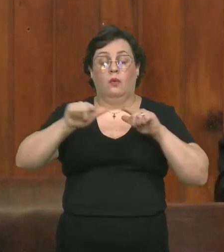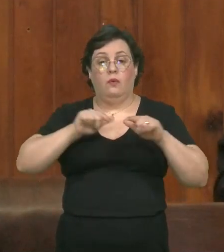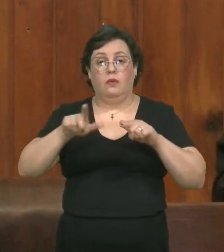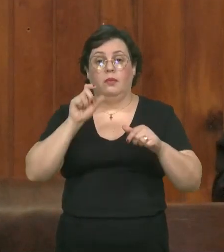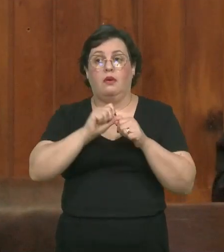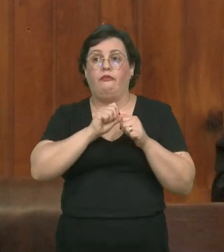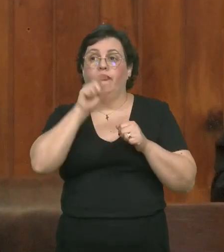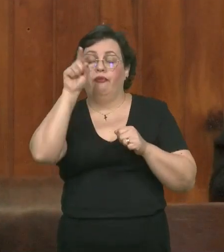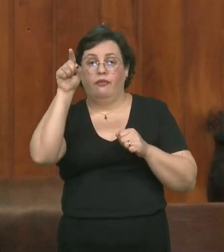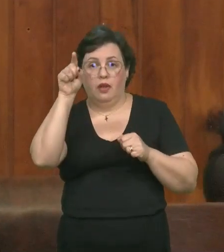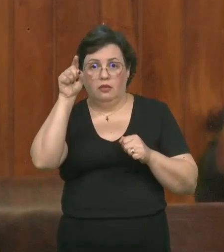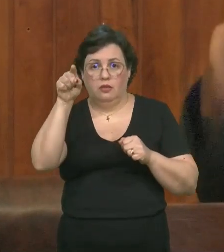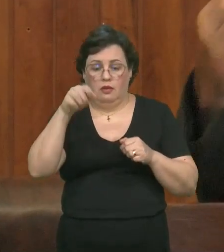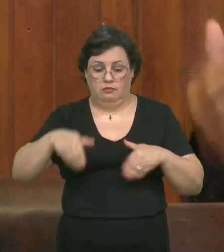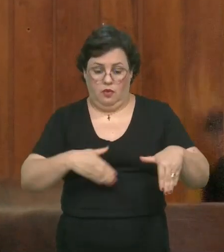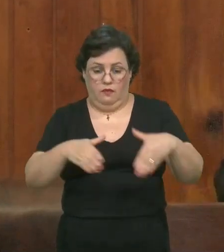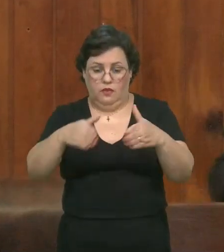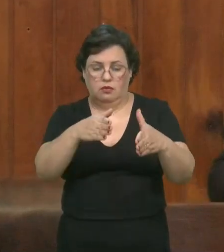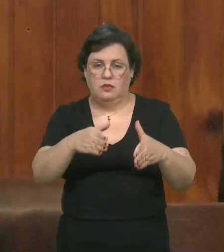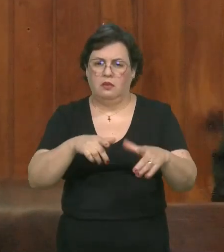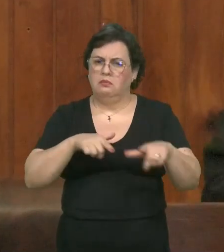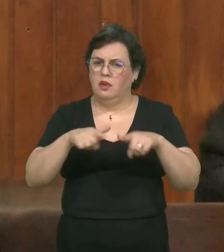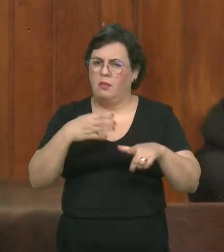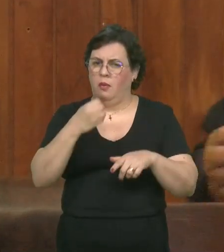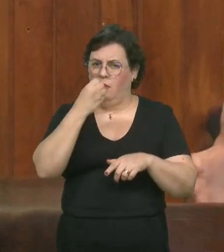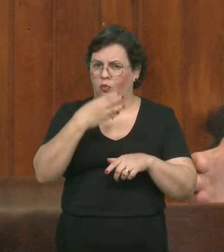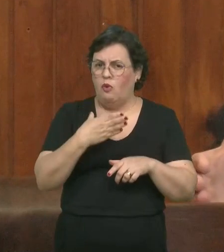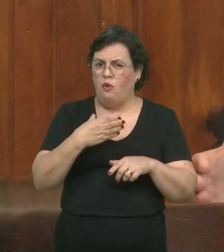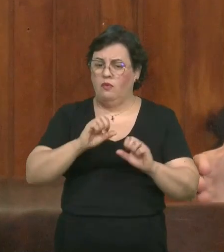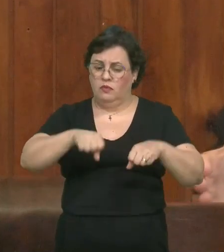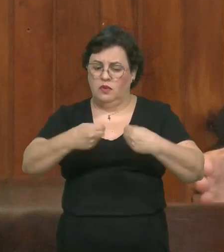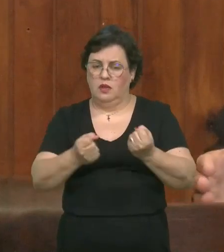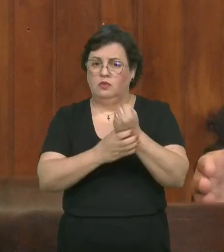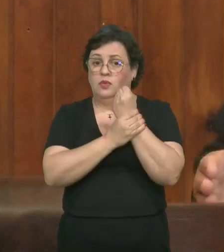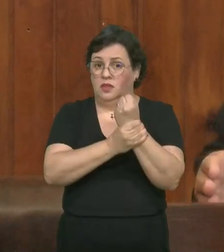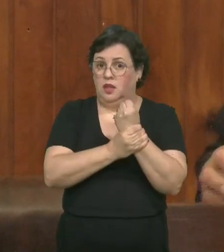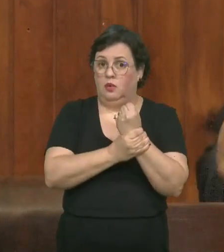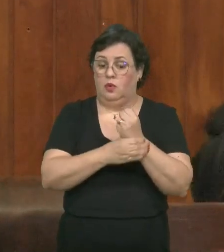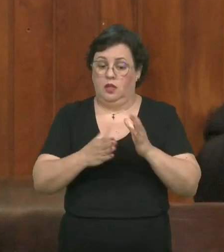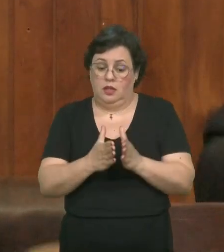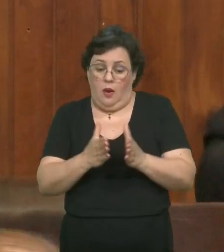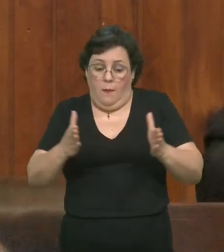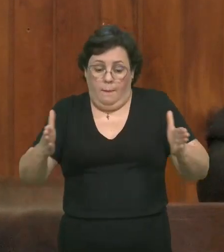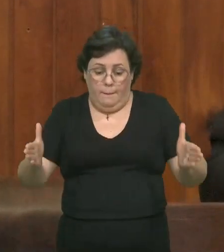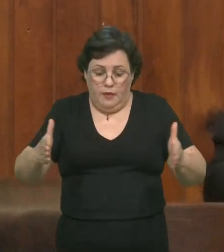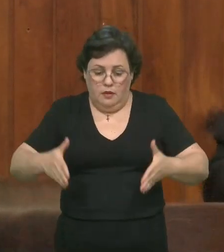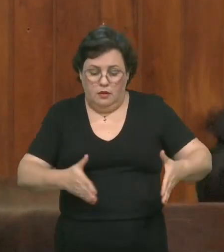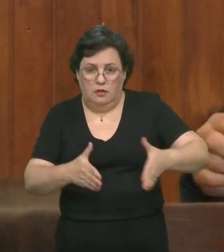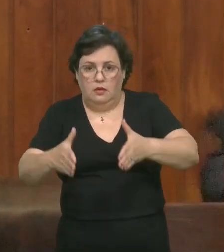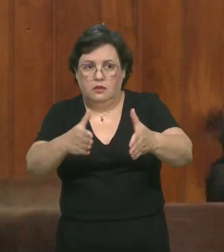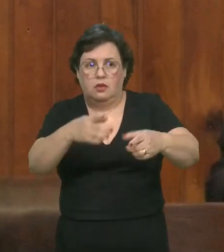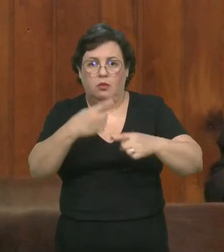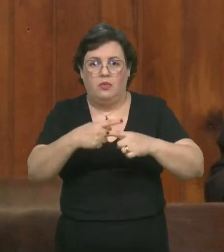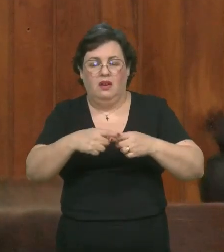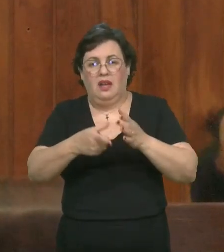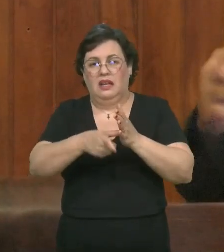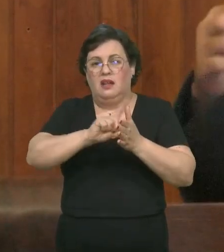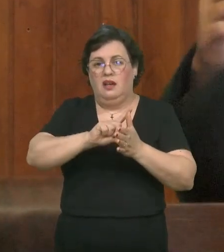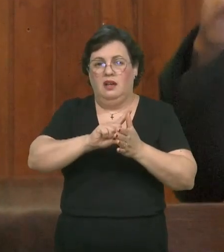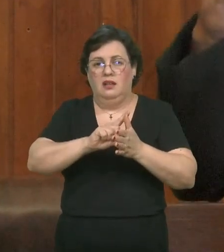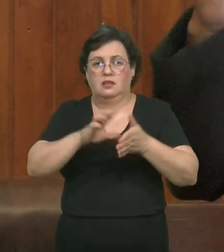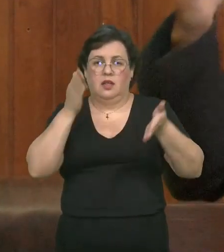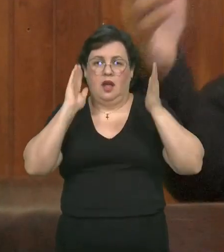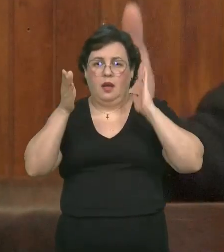um trabalho muito bom, trazendo uma segurança, alargando a estrada ali, que antigamente eram passados caminhões pequenos, hoje